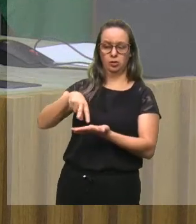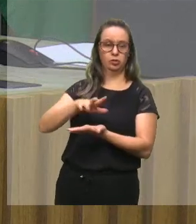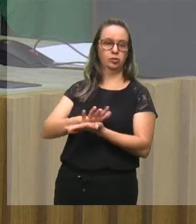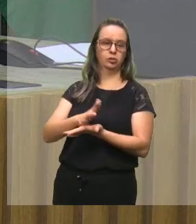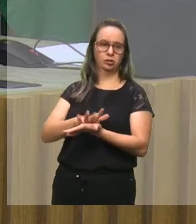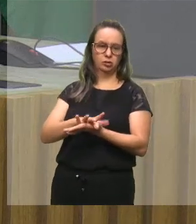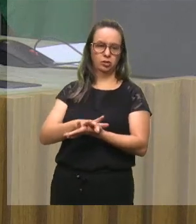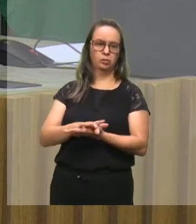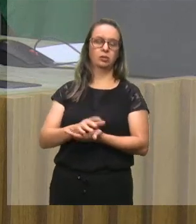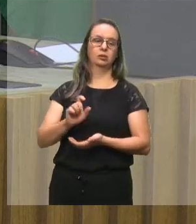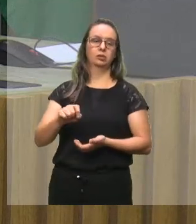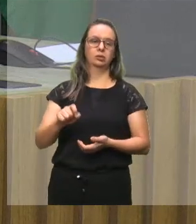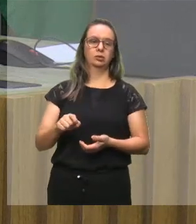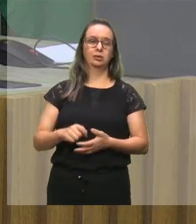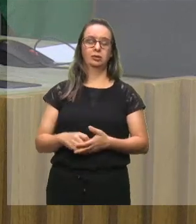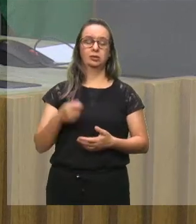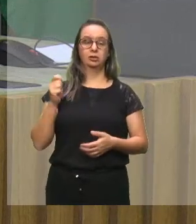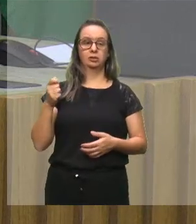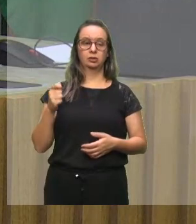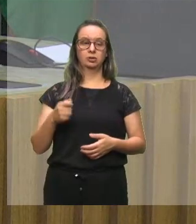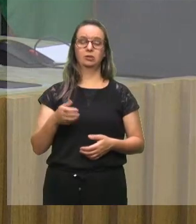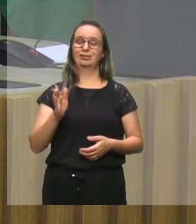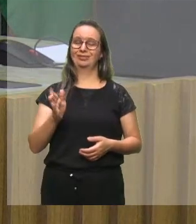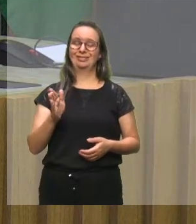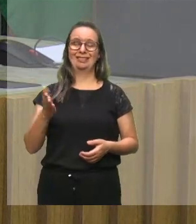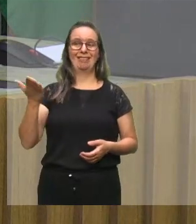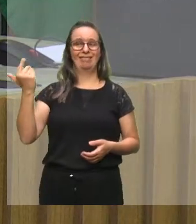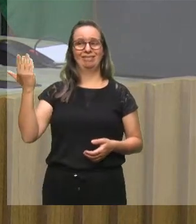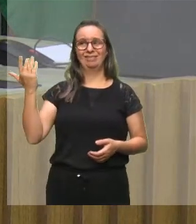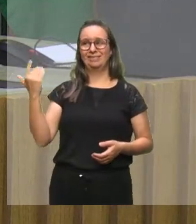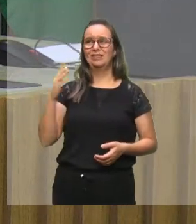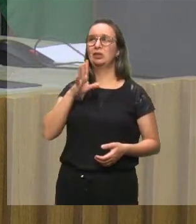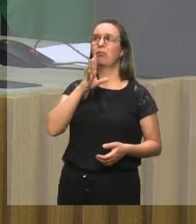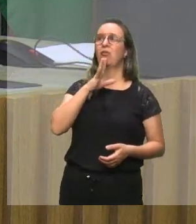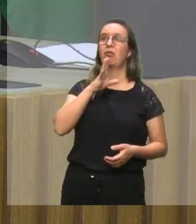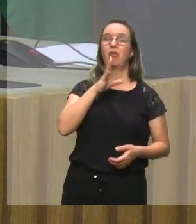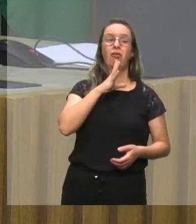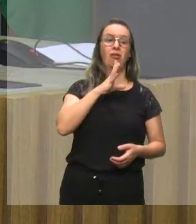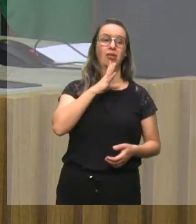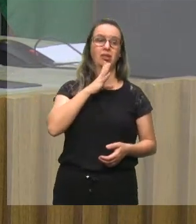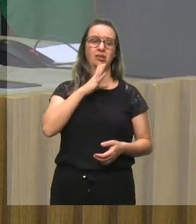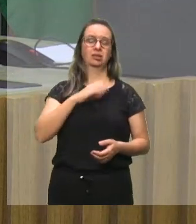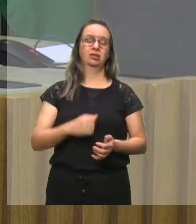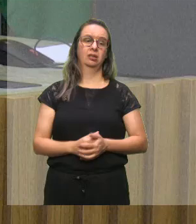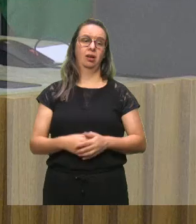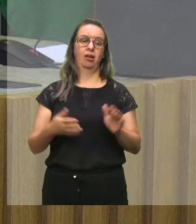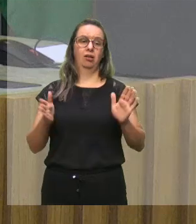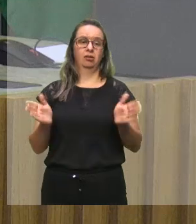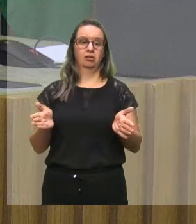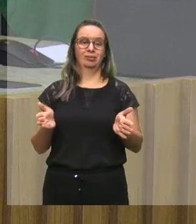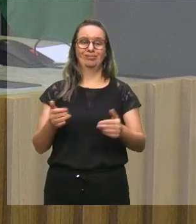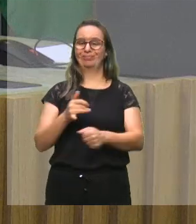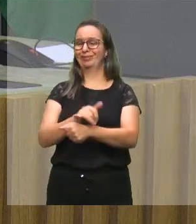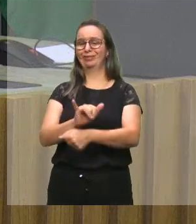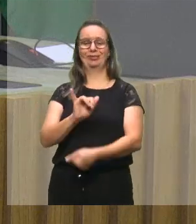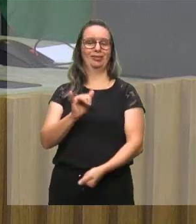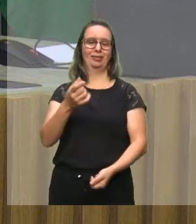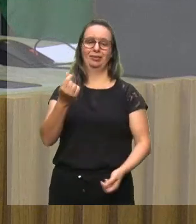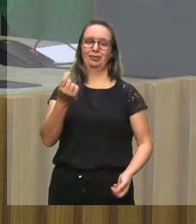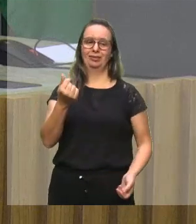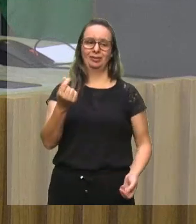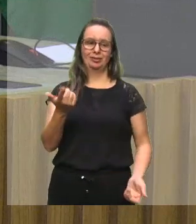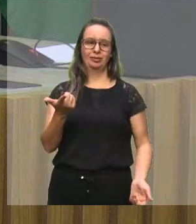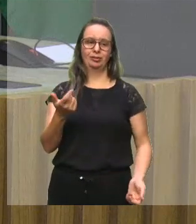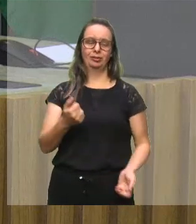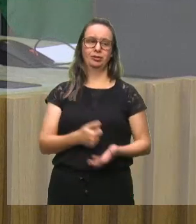Assis já foi um polo muito forte do samba. No entanto, pela falta de investimento e uma hipocrisia